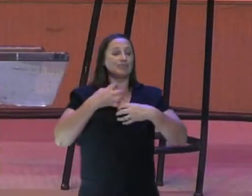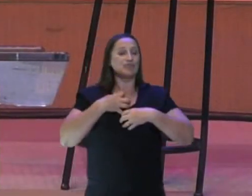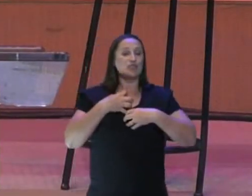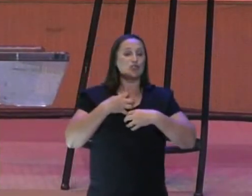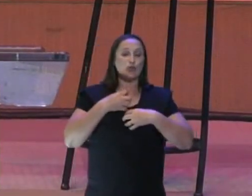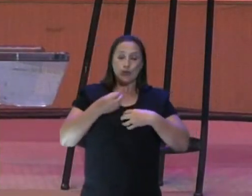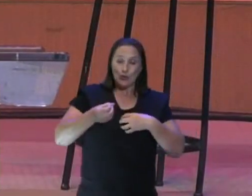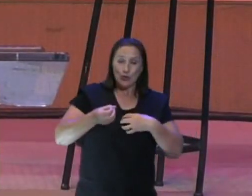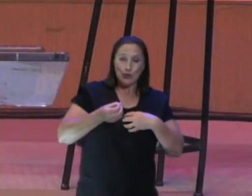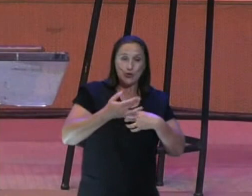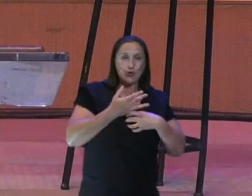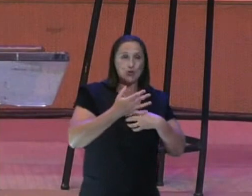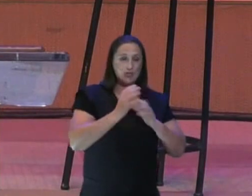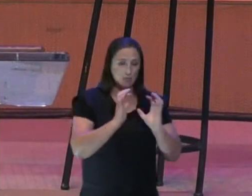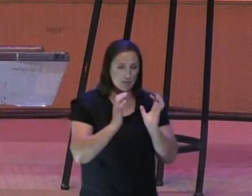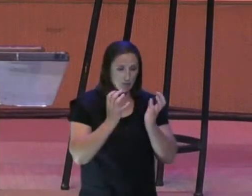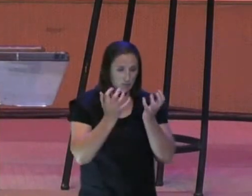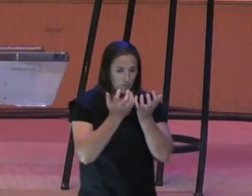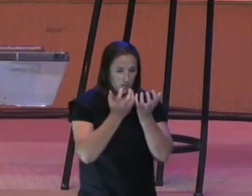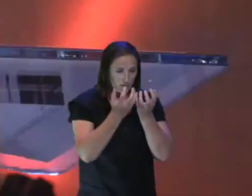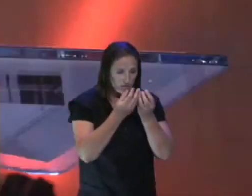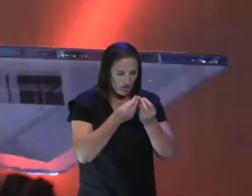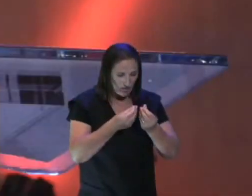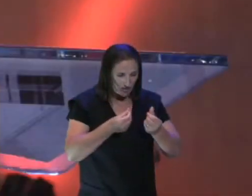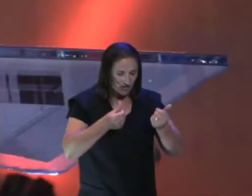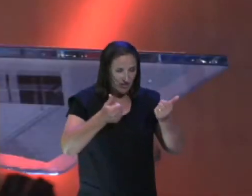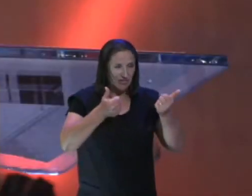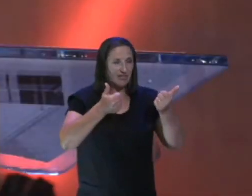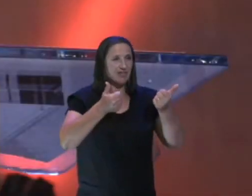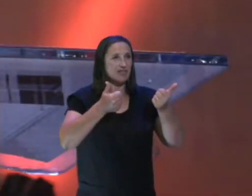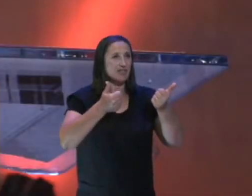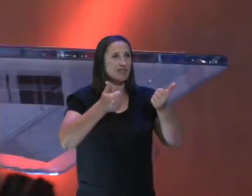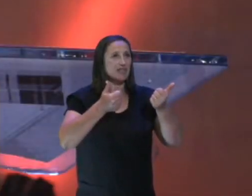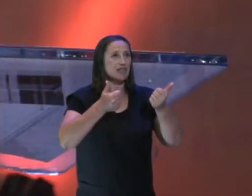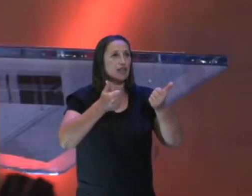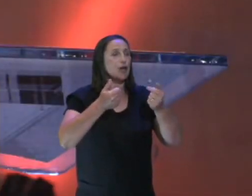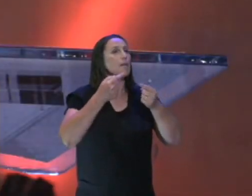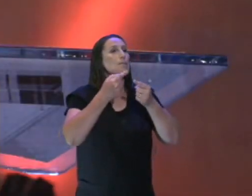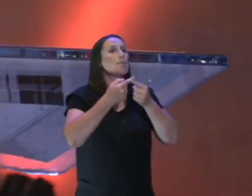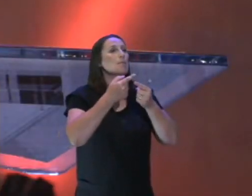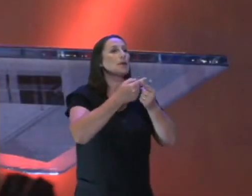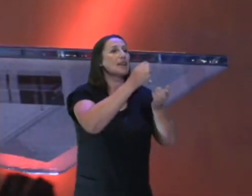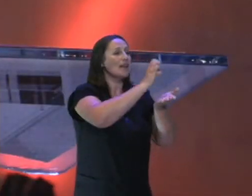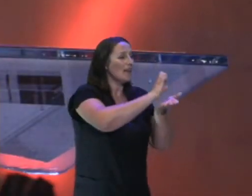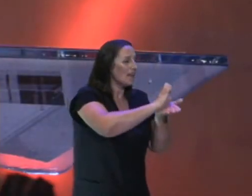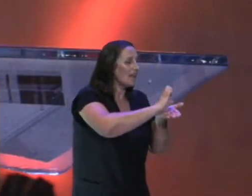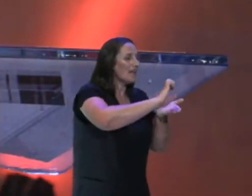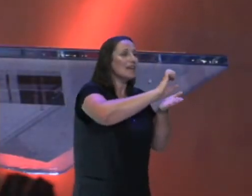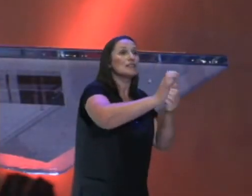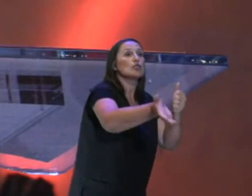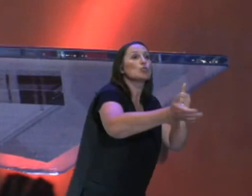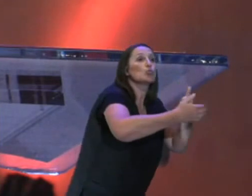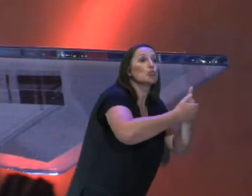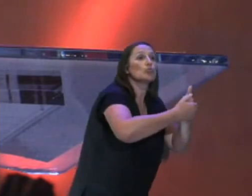de cinzas consumiu. Por que Elias estava na